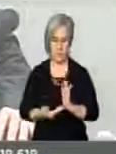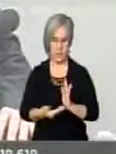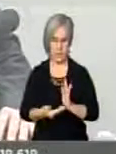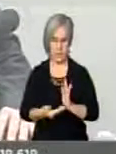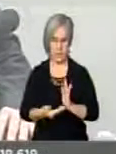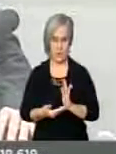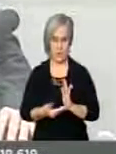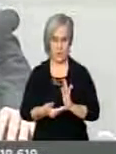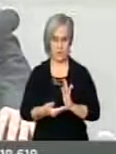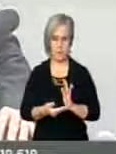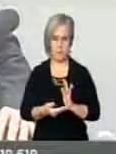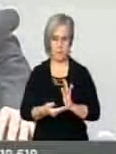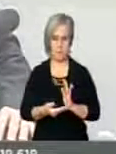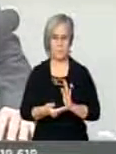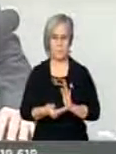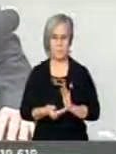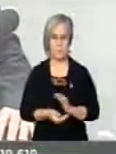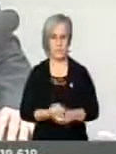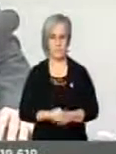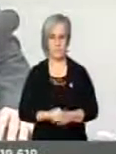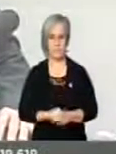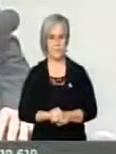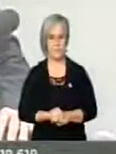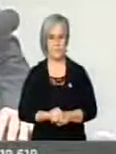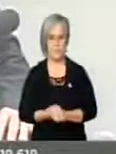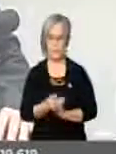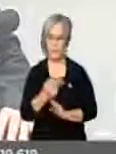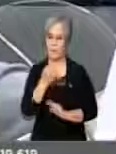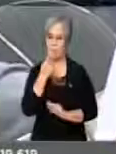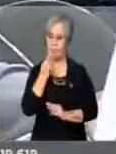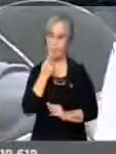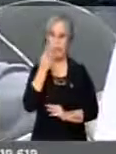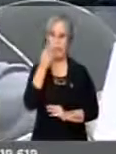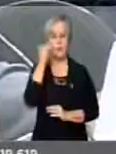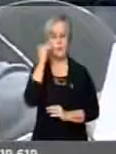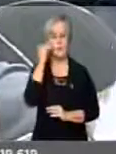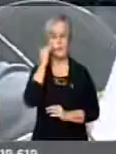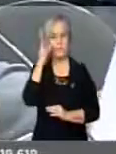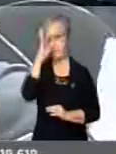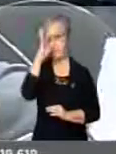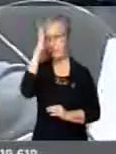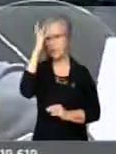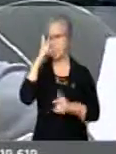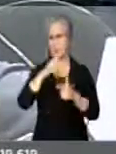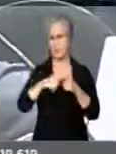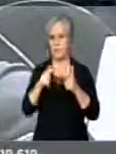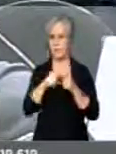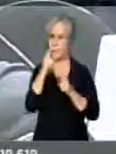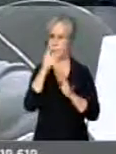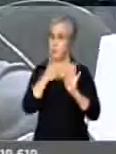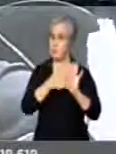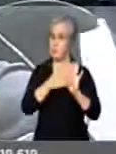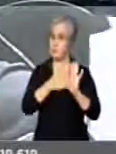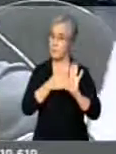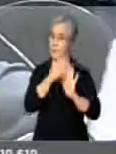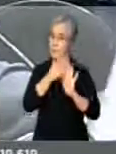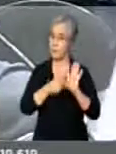sob o argumento de resolver um problema de uma proposta de projeto que estava